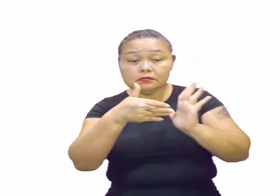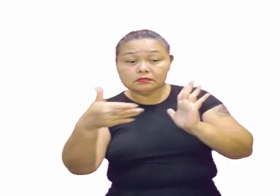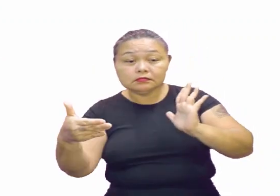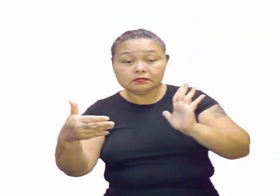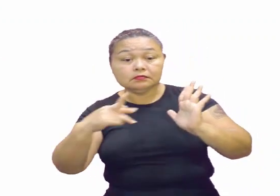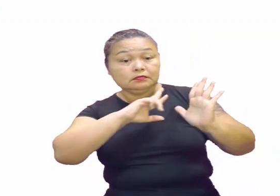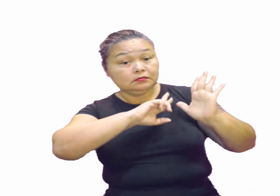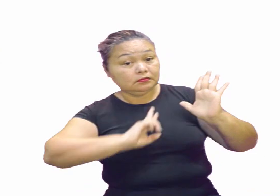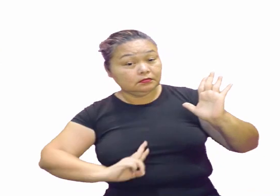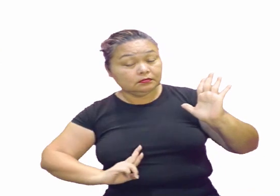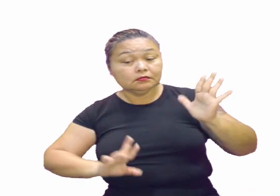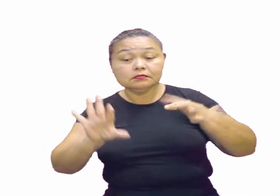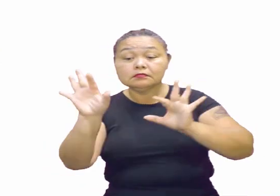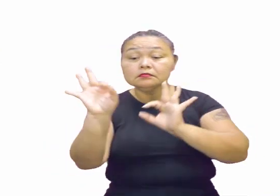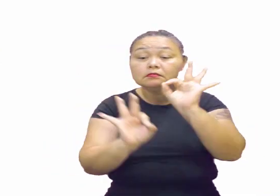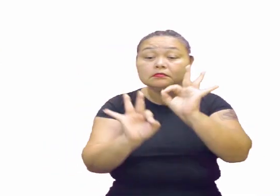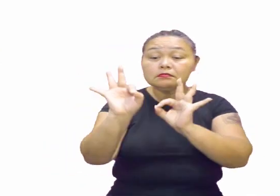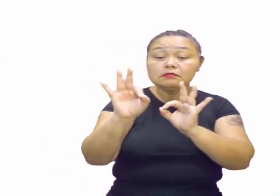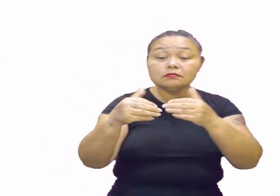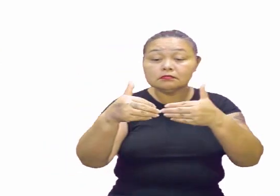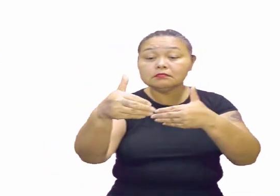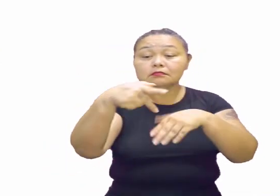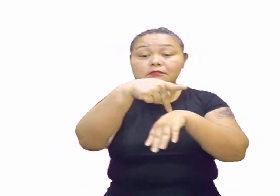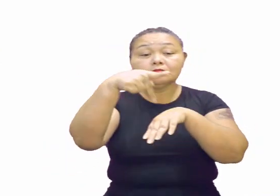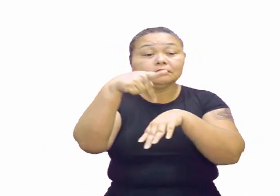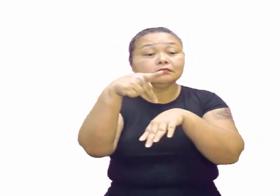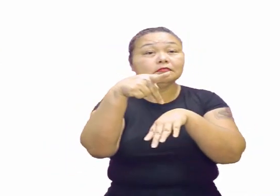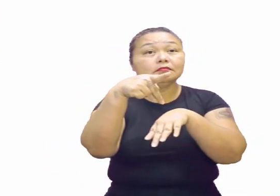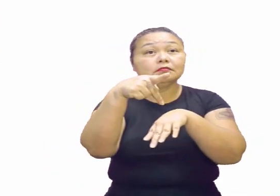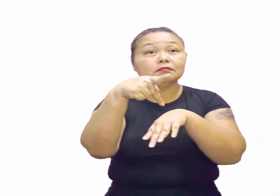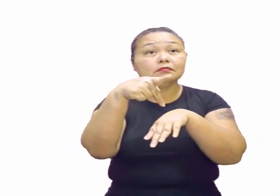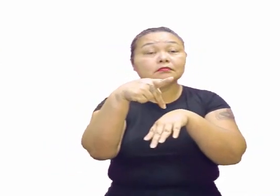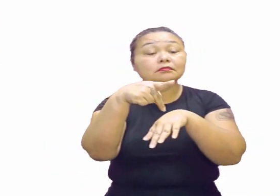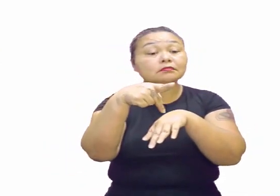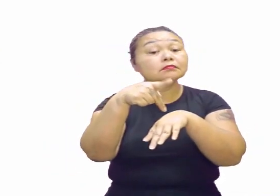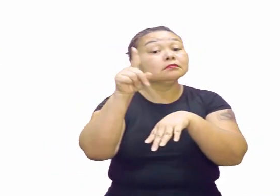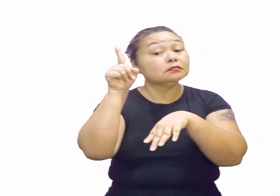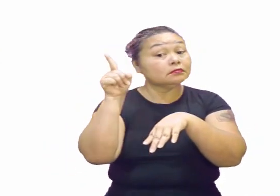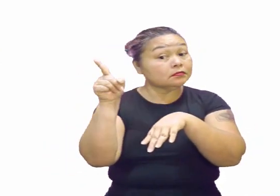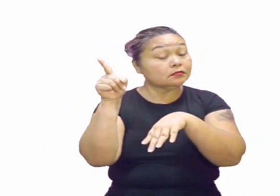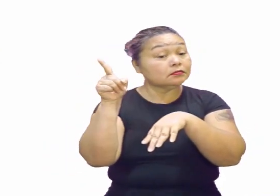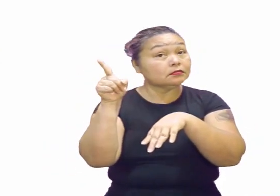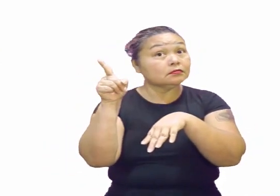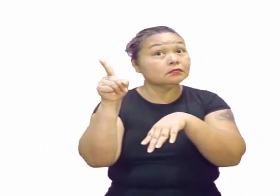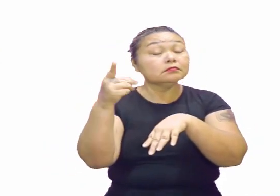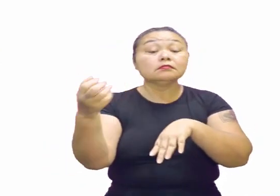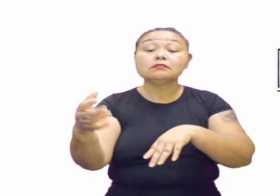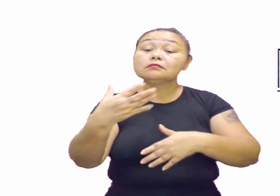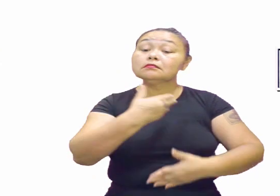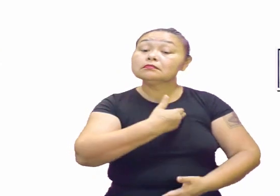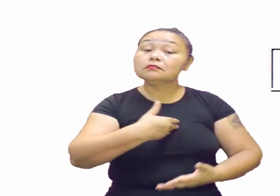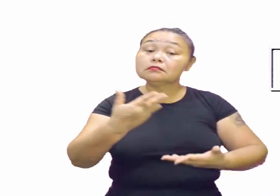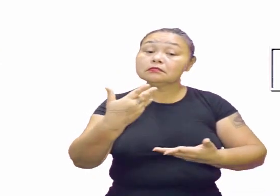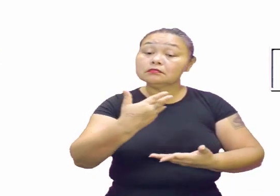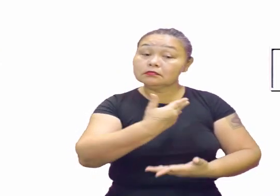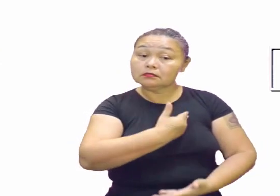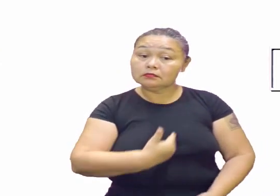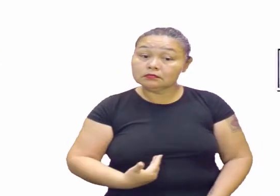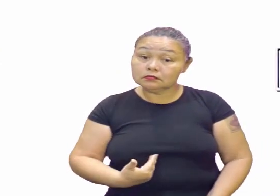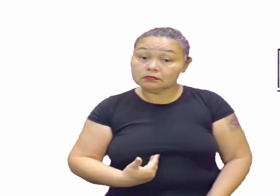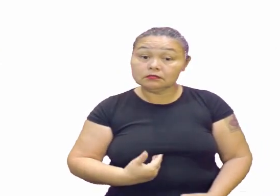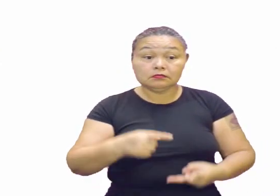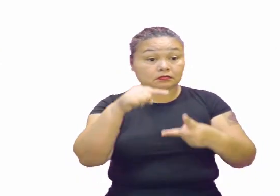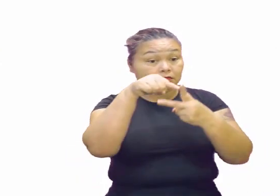provisório republicano para dirigir o país. E nisso, o novo governo, organizado por 2